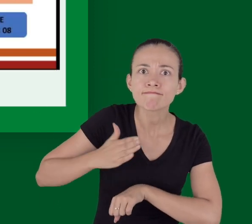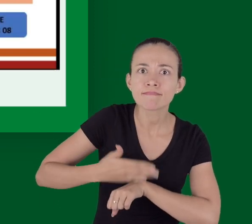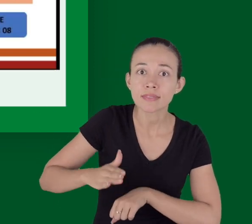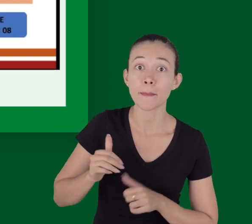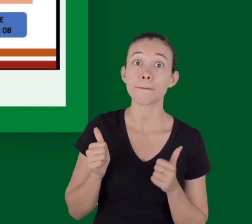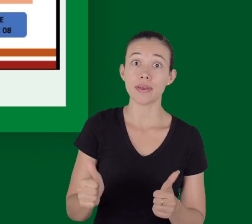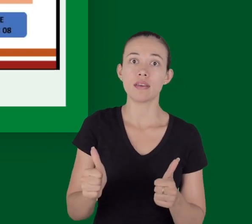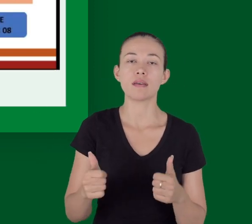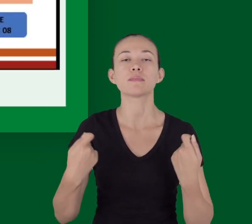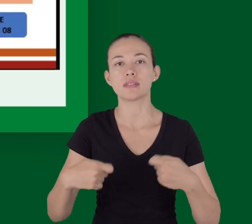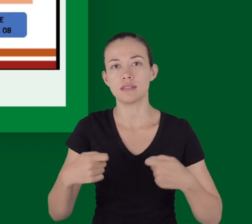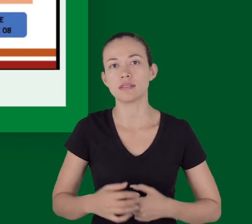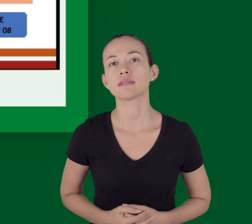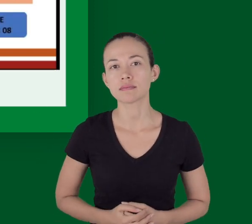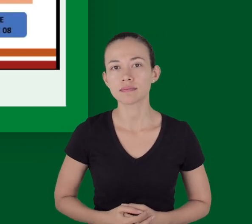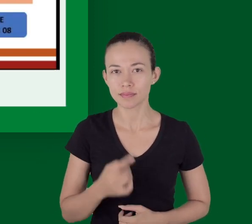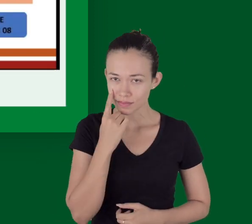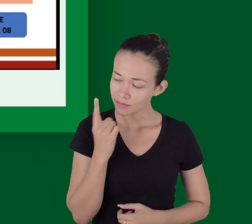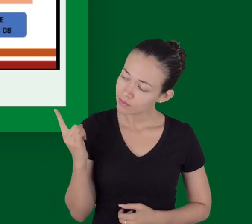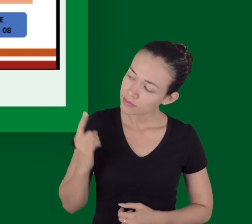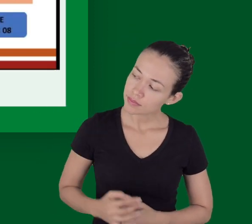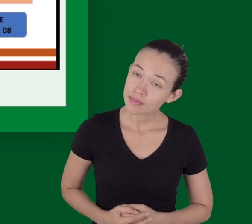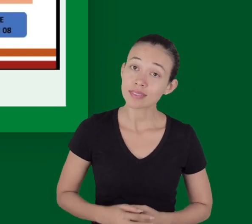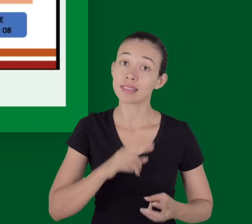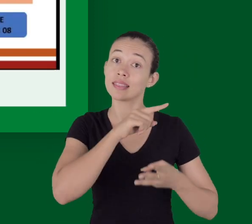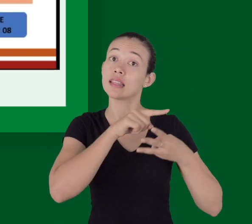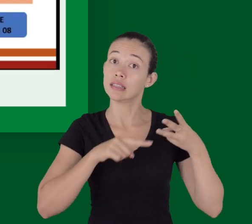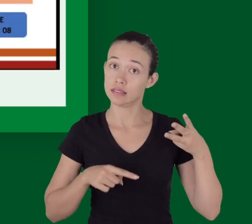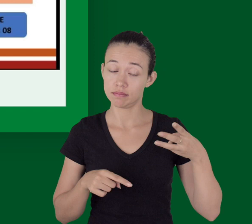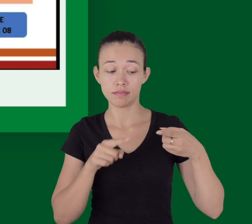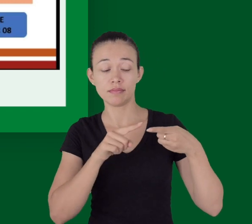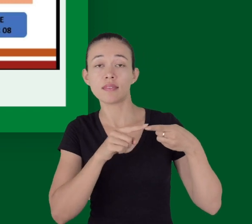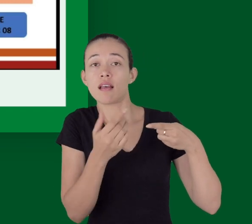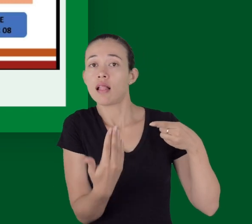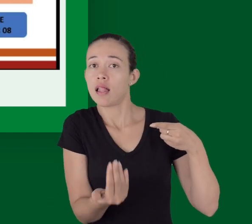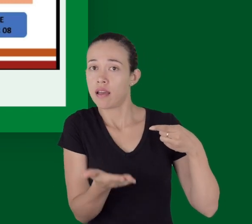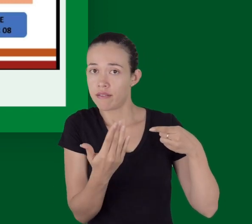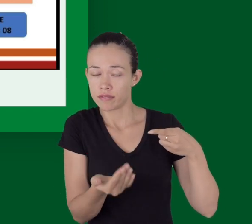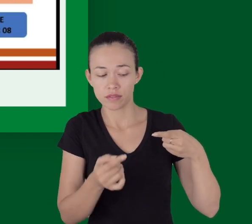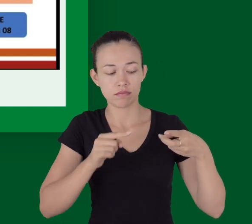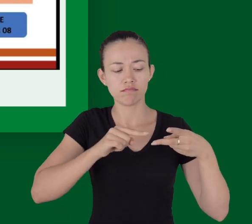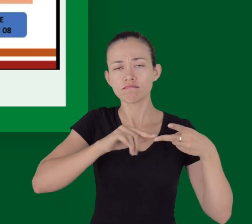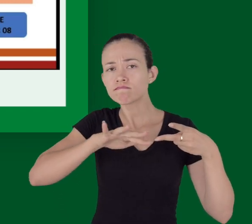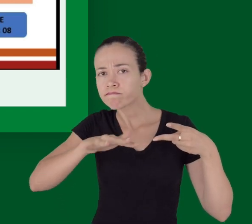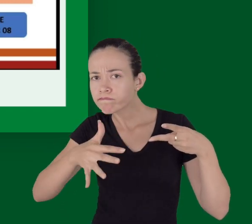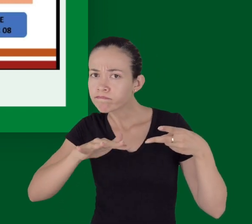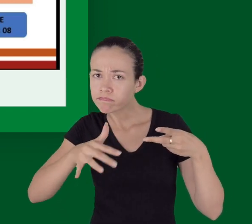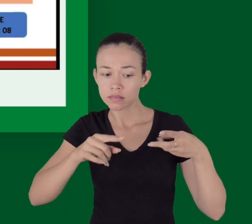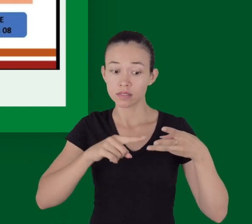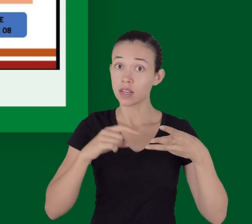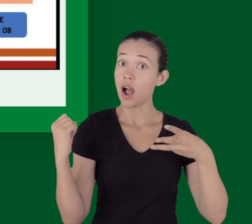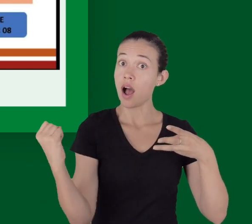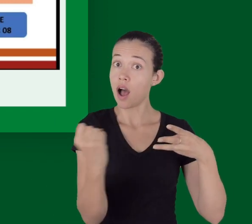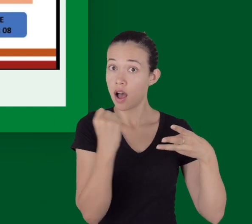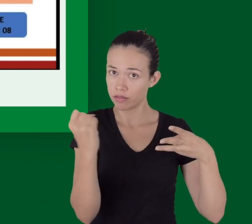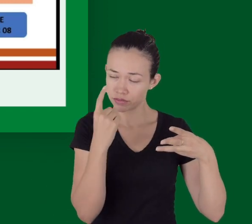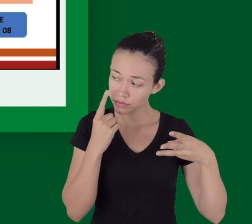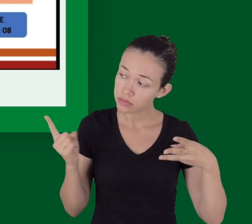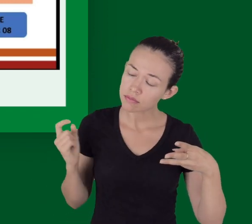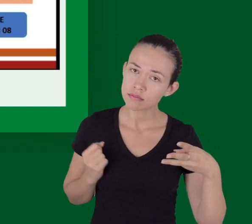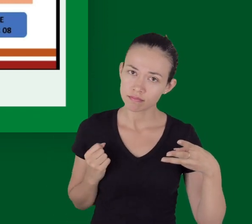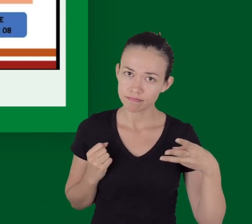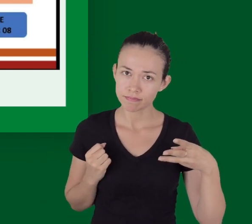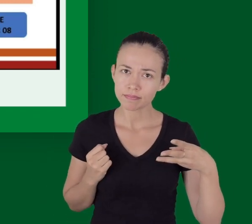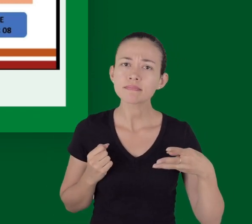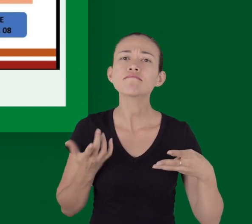a sua percepção, principalmente desses três componentes. Então, o TCE leve, onde o paciente perdeu apenas, né, um ponto na escala de